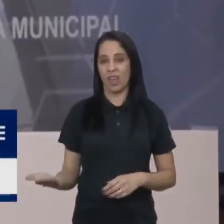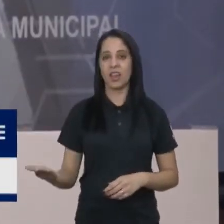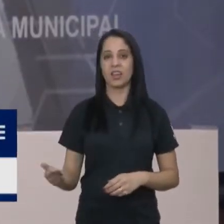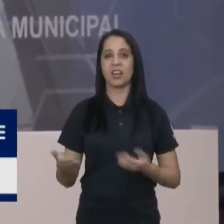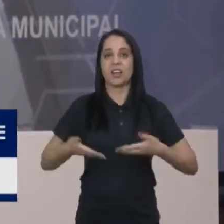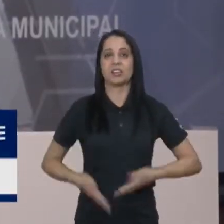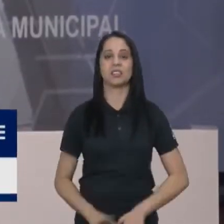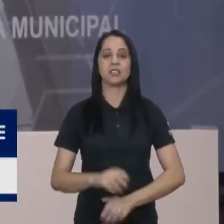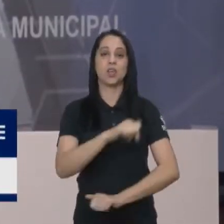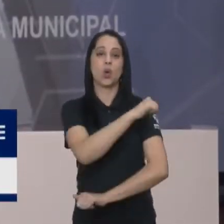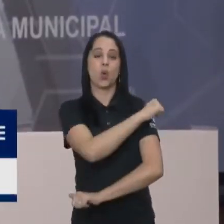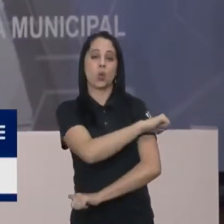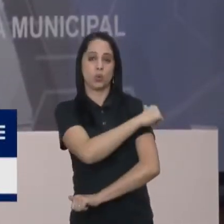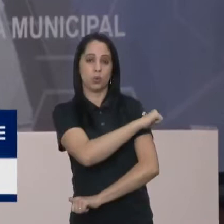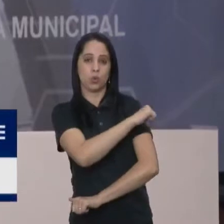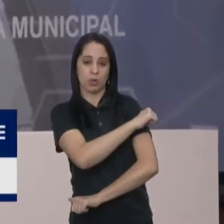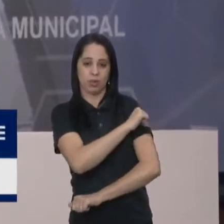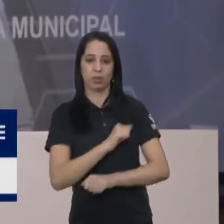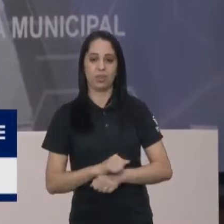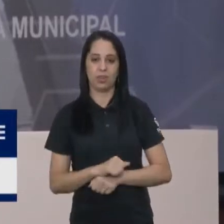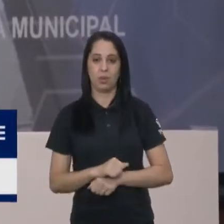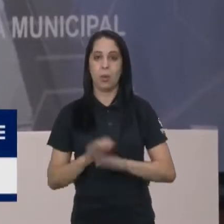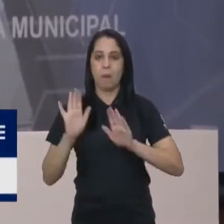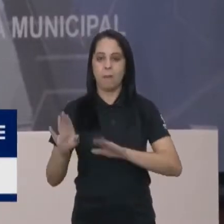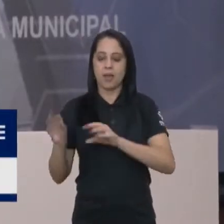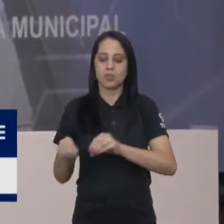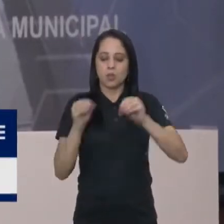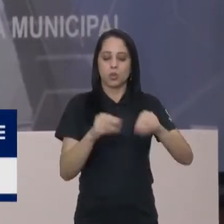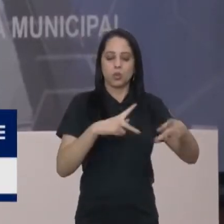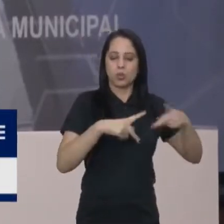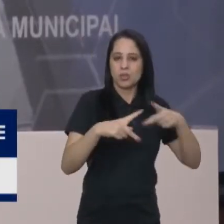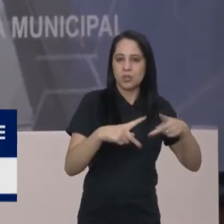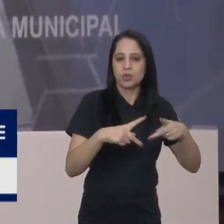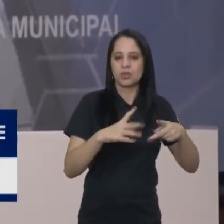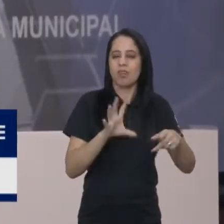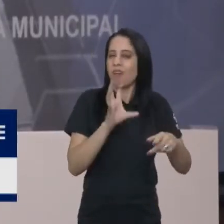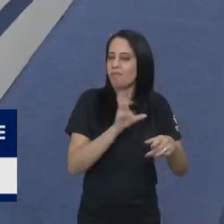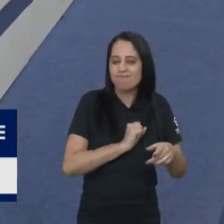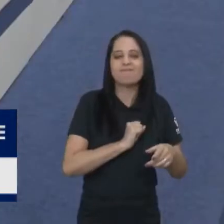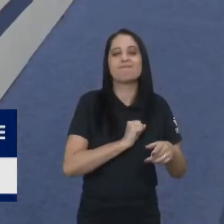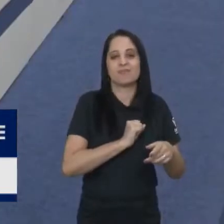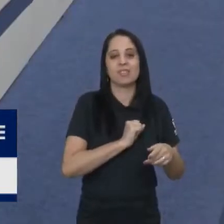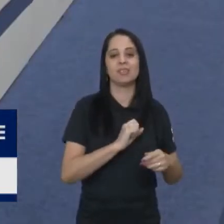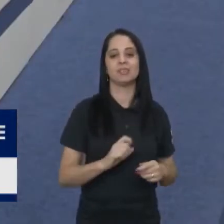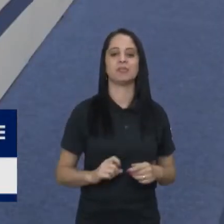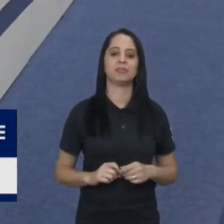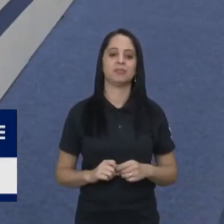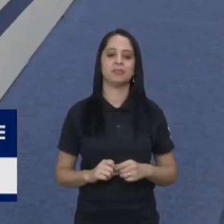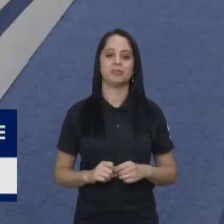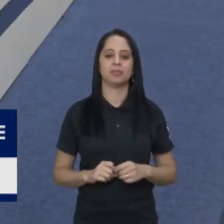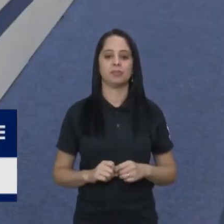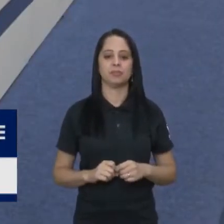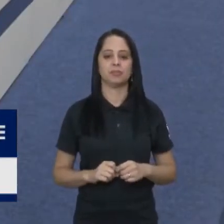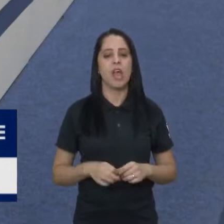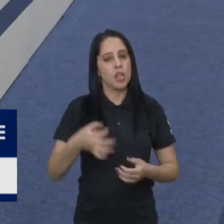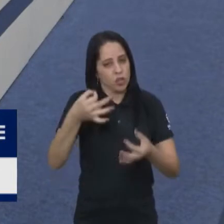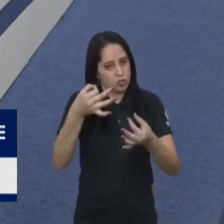da cidade que adotou como sua, São José dos Campos. Sem dúvida